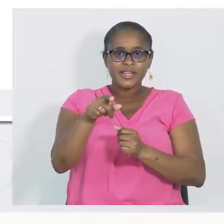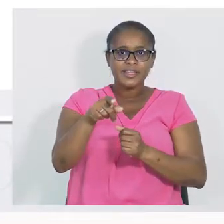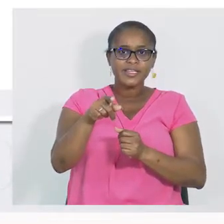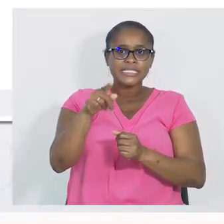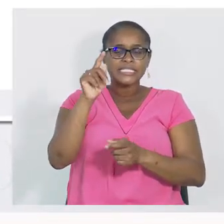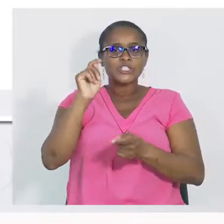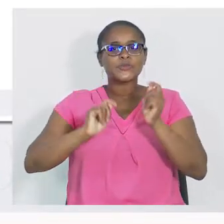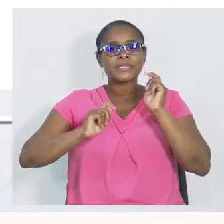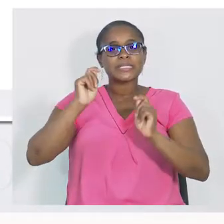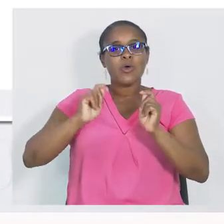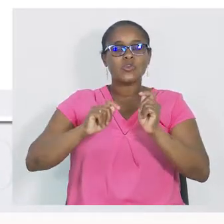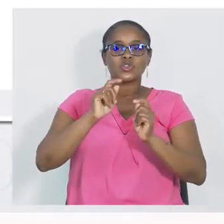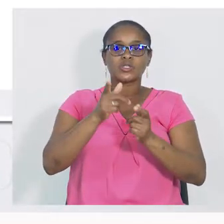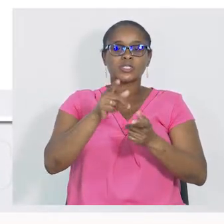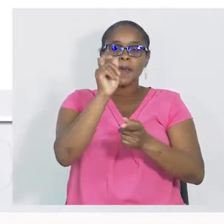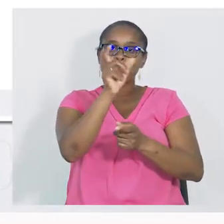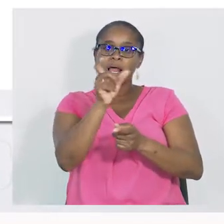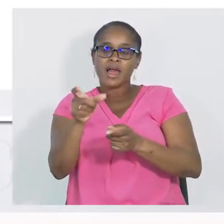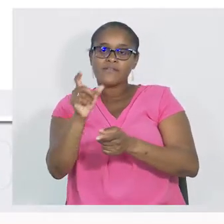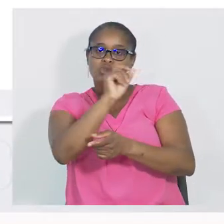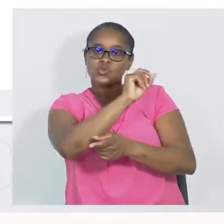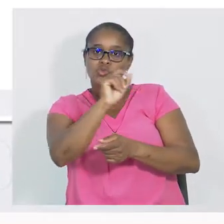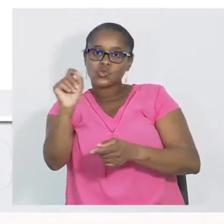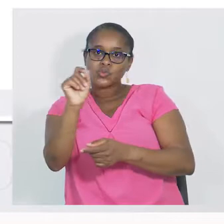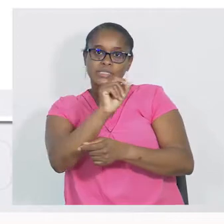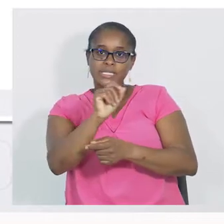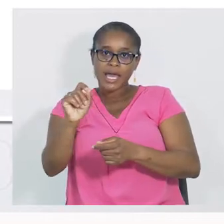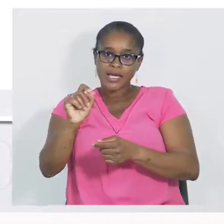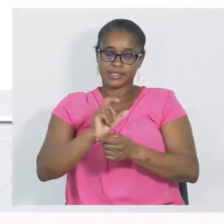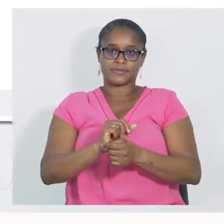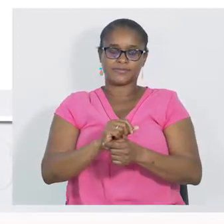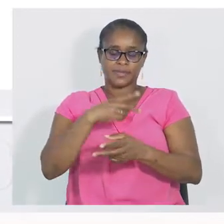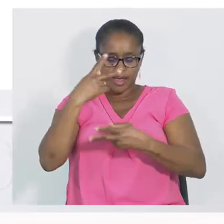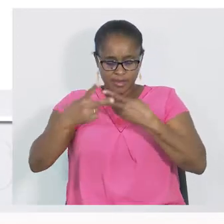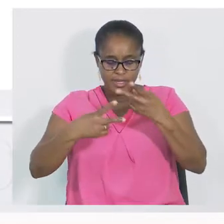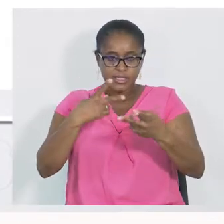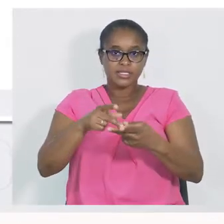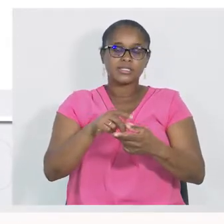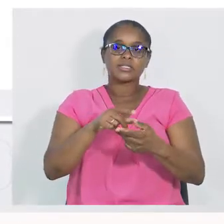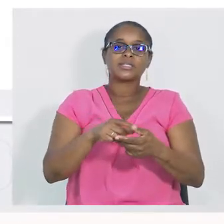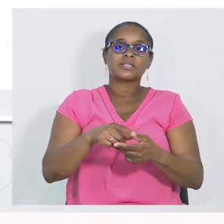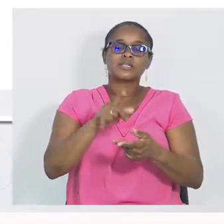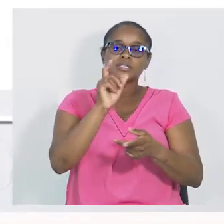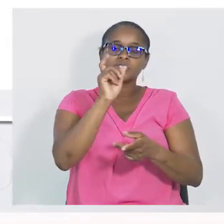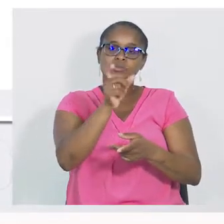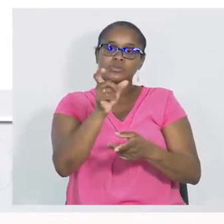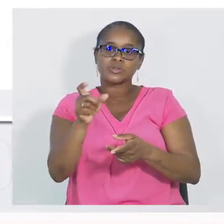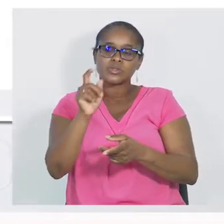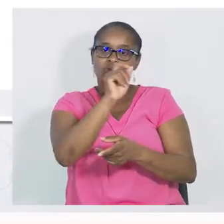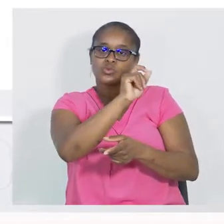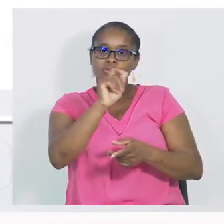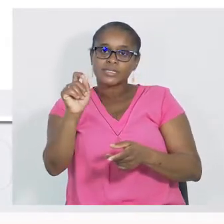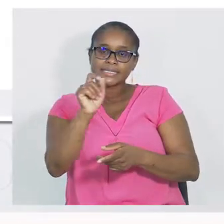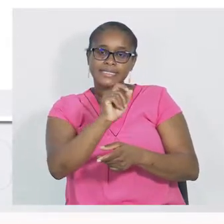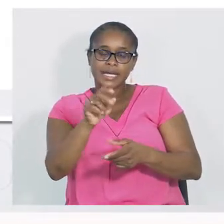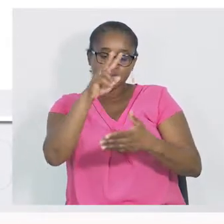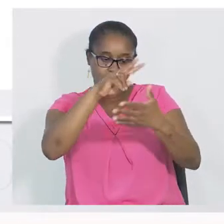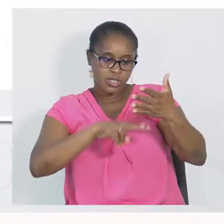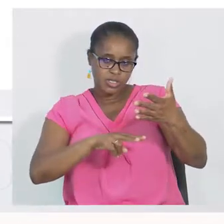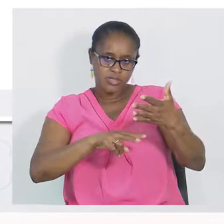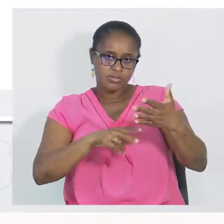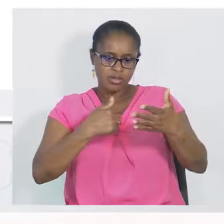pede, então vai tentar explicar a tua resposta, por quê que fazes assim, ok? E 4,